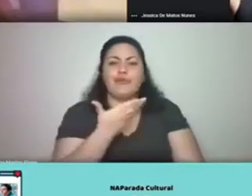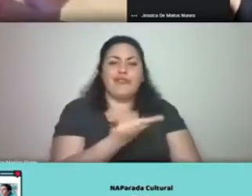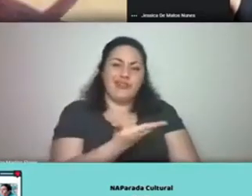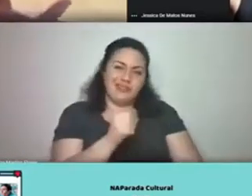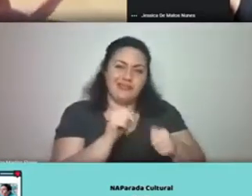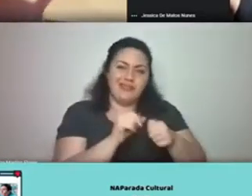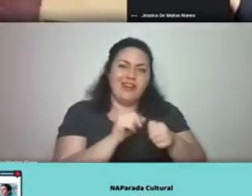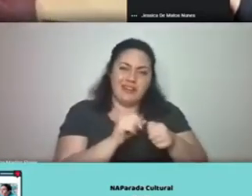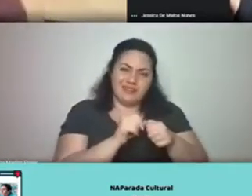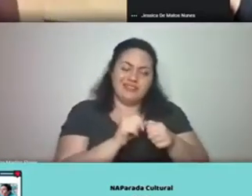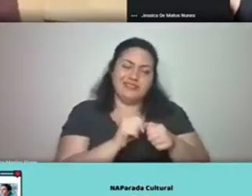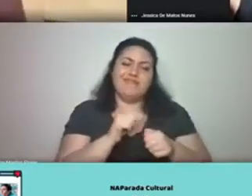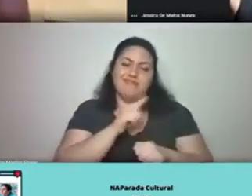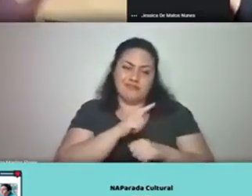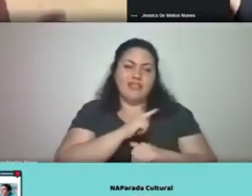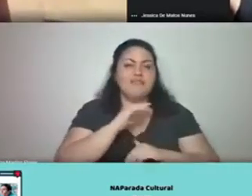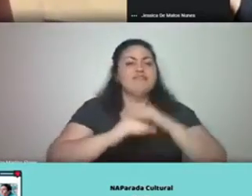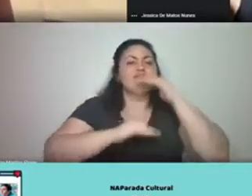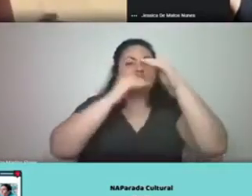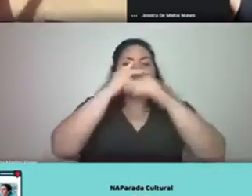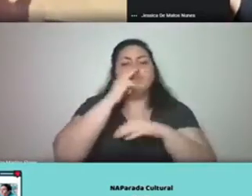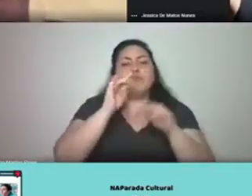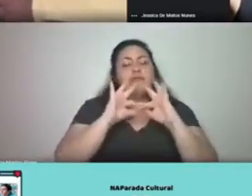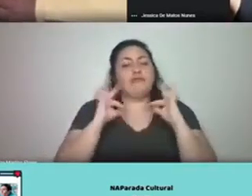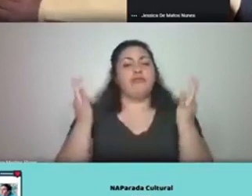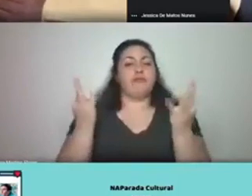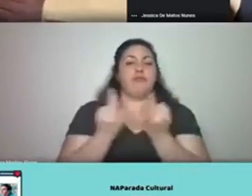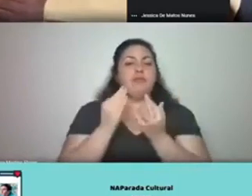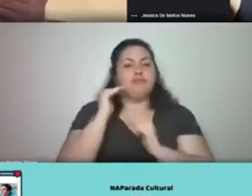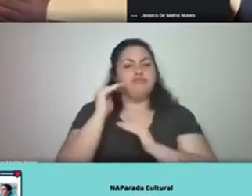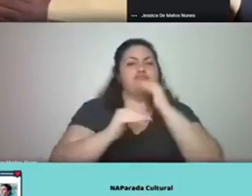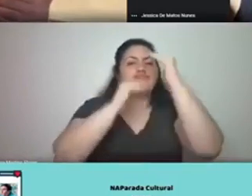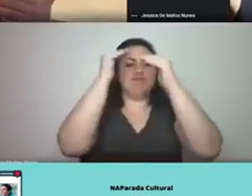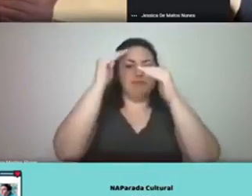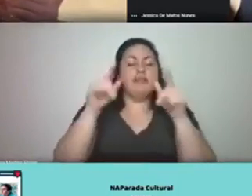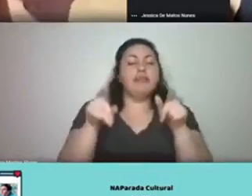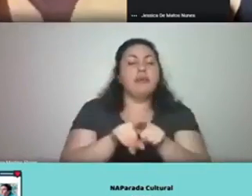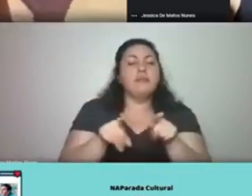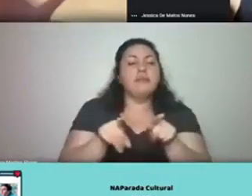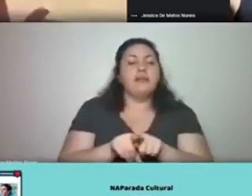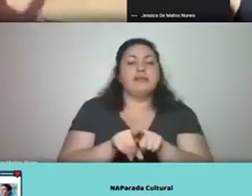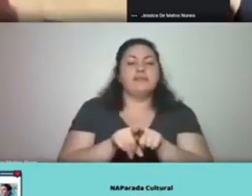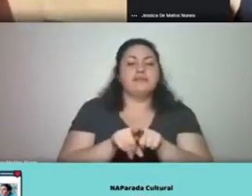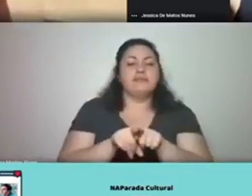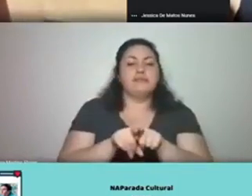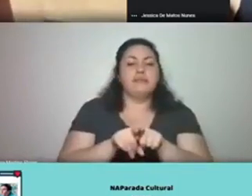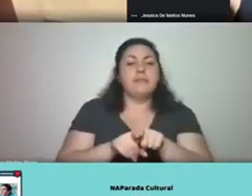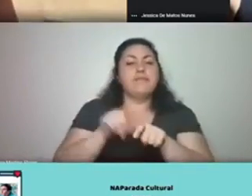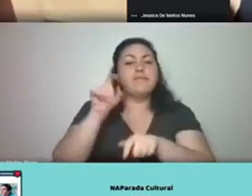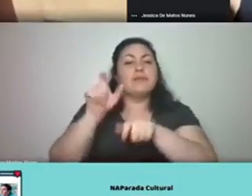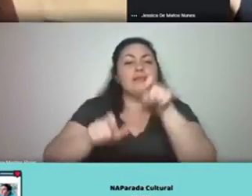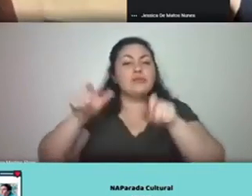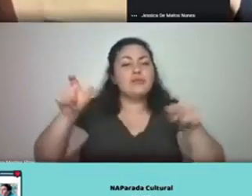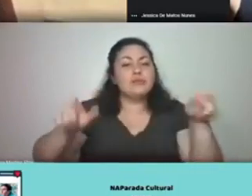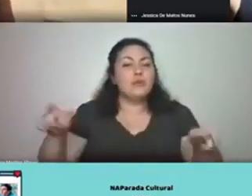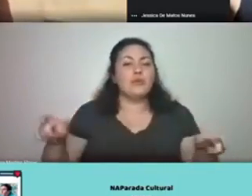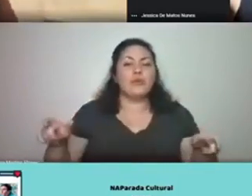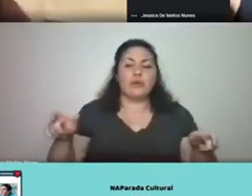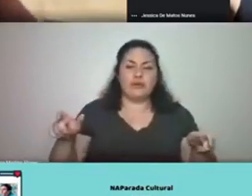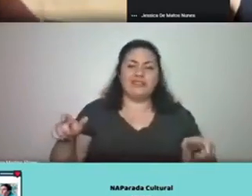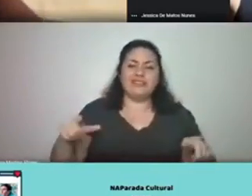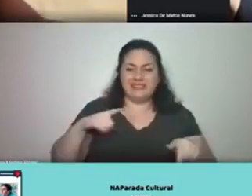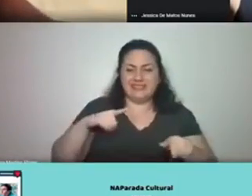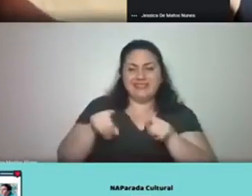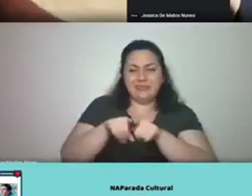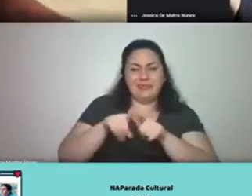esse crescimento familiar e esse crescimento entre as pessoas. Em alguns momentos tu me comentou, né,